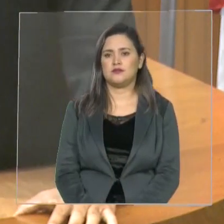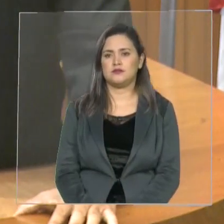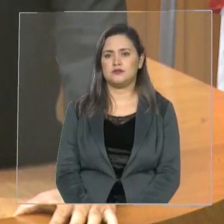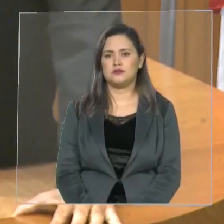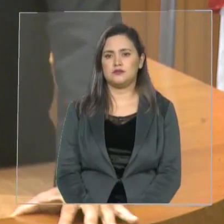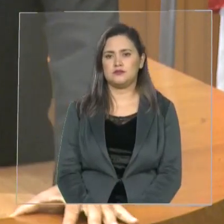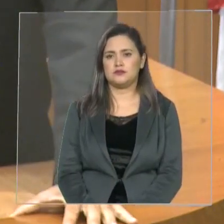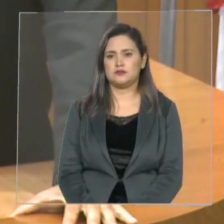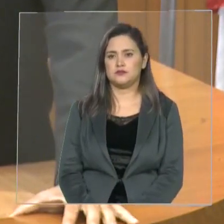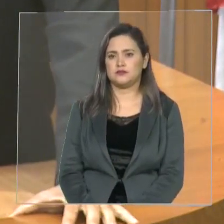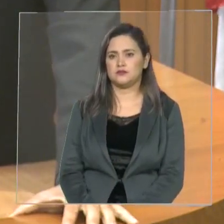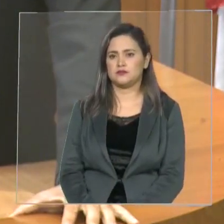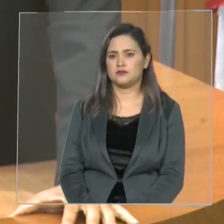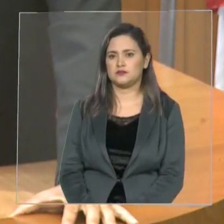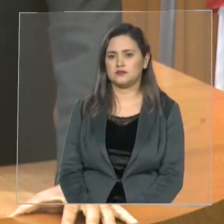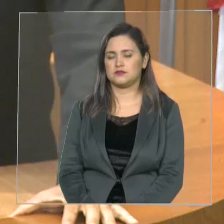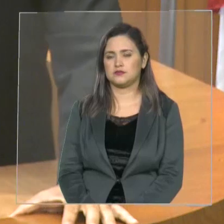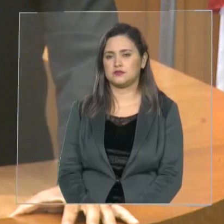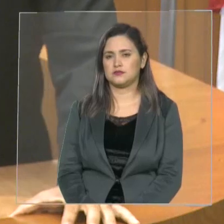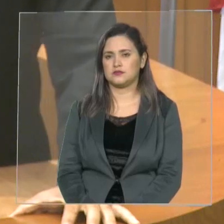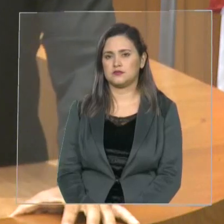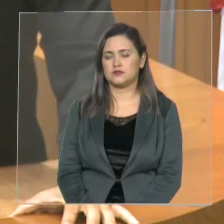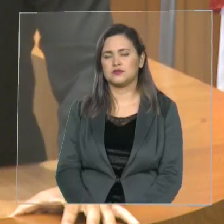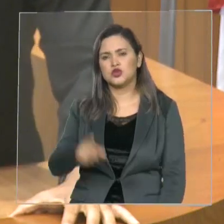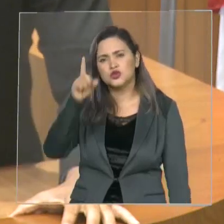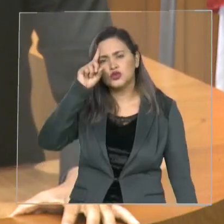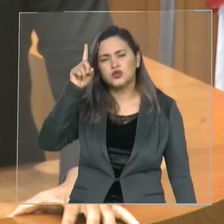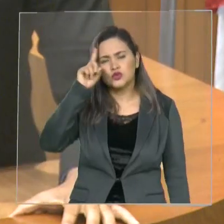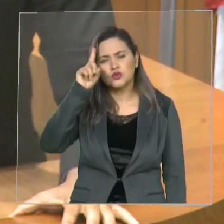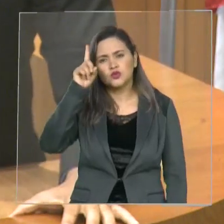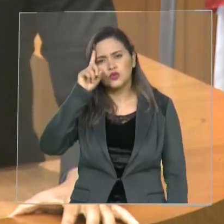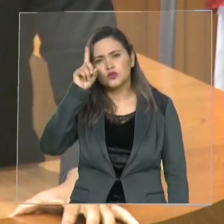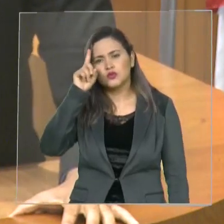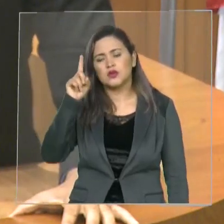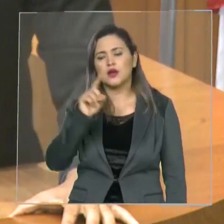Todo dia, deputado Vinícius, morre criança no materno.